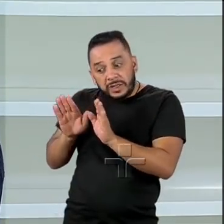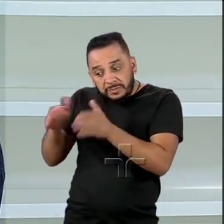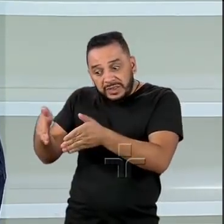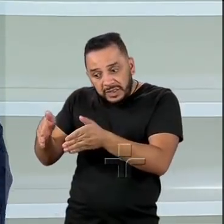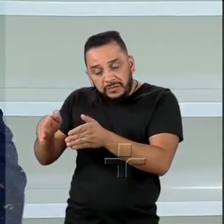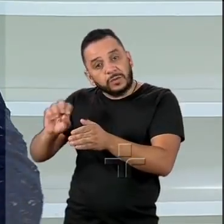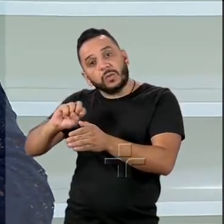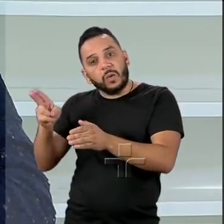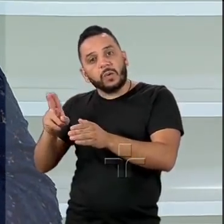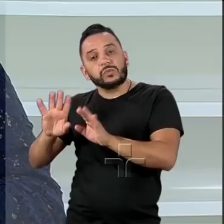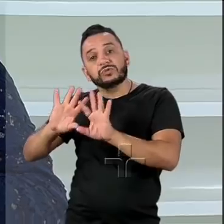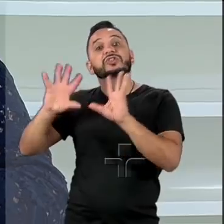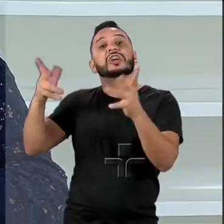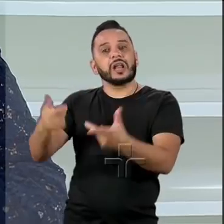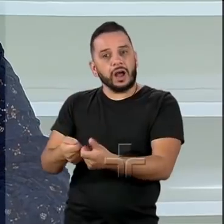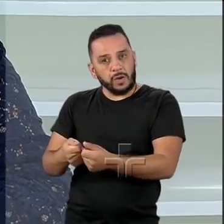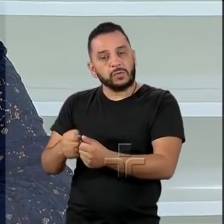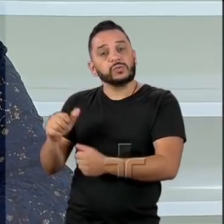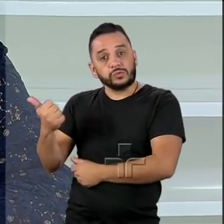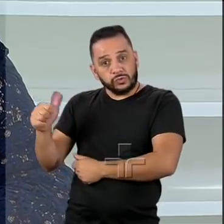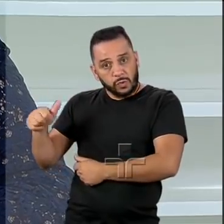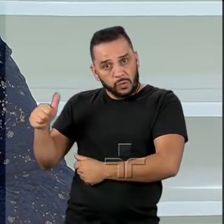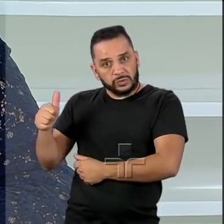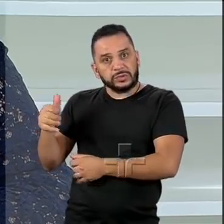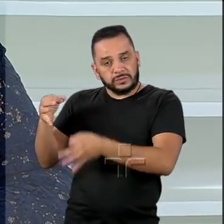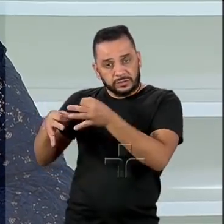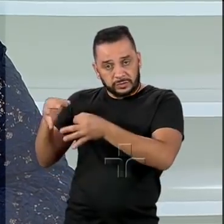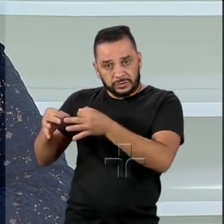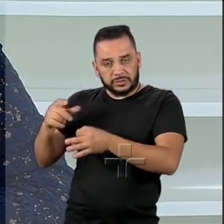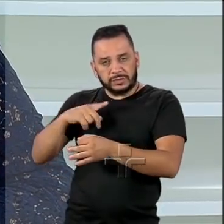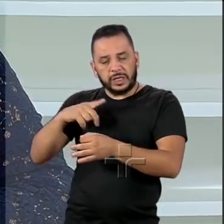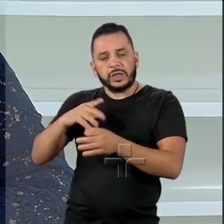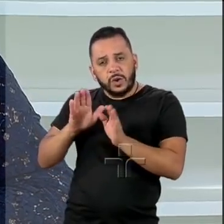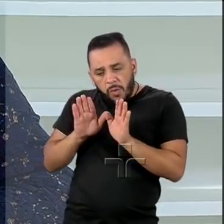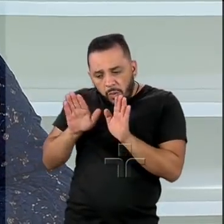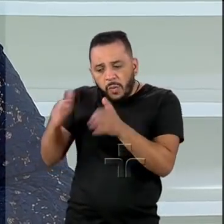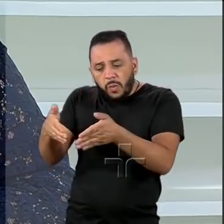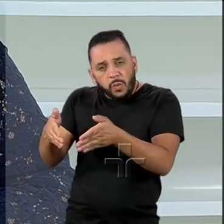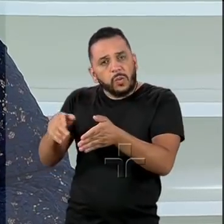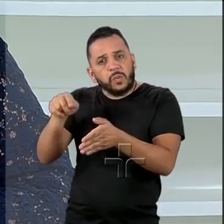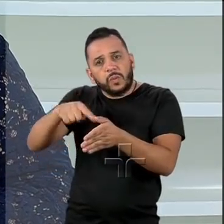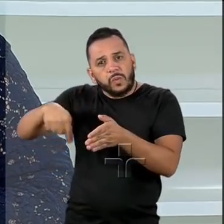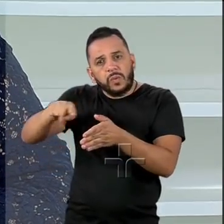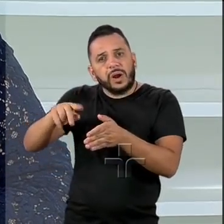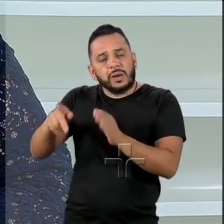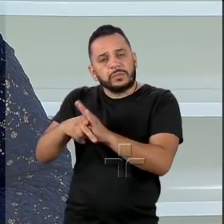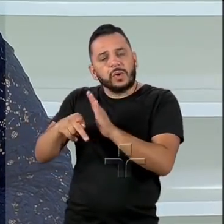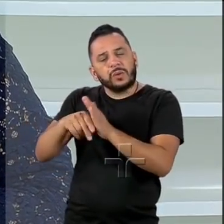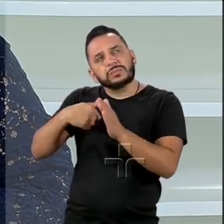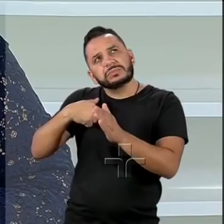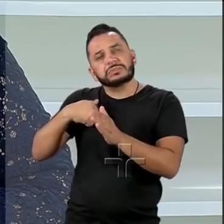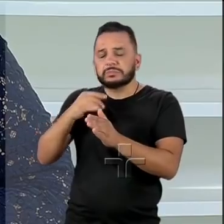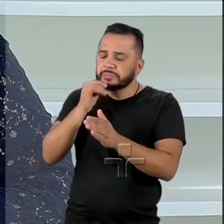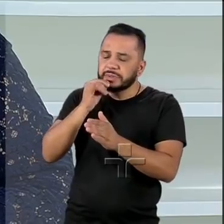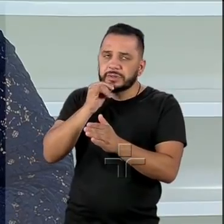controle concentrado. Quero explicar para dizer o seguinte: em controle concentrado são as ações diretas de